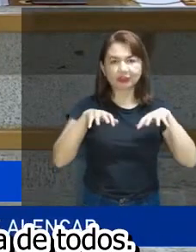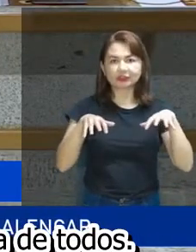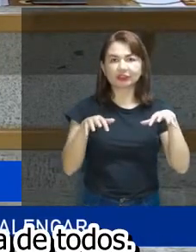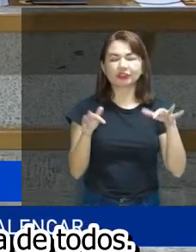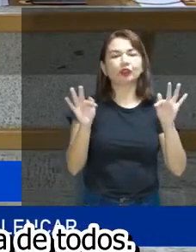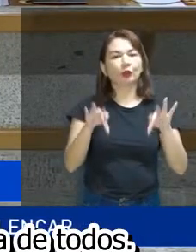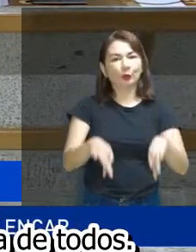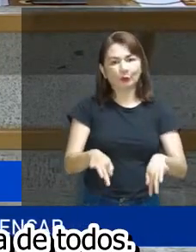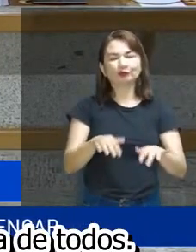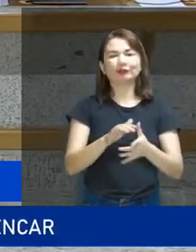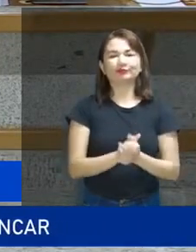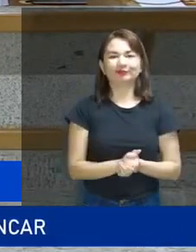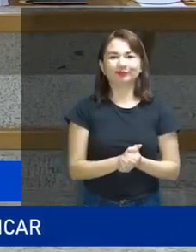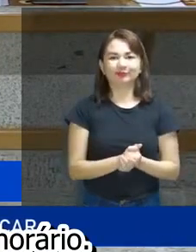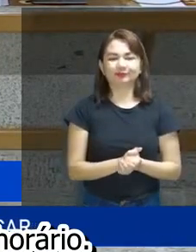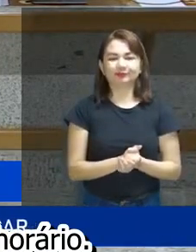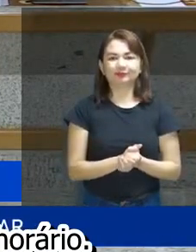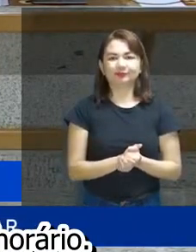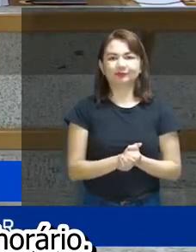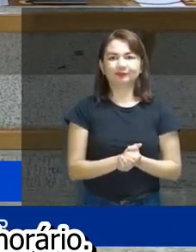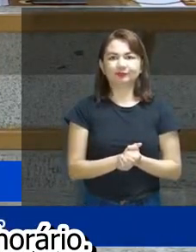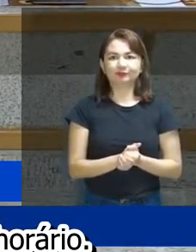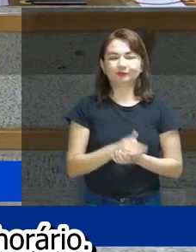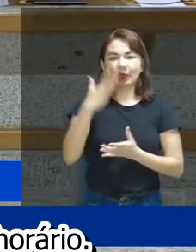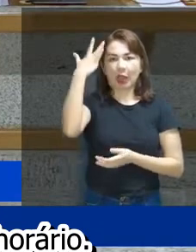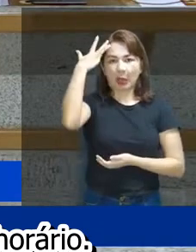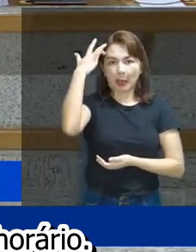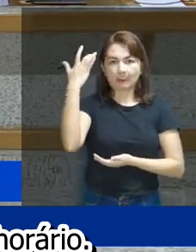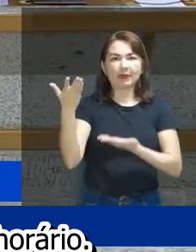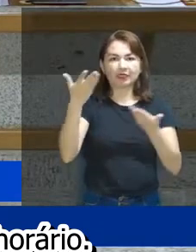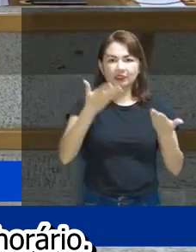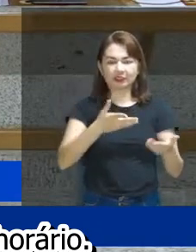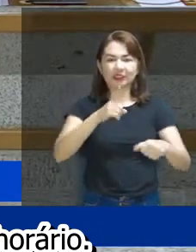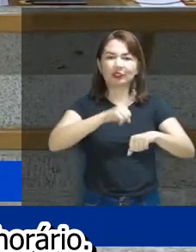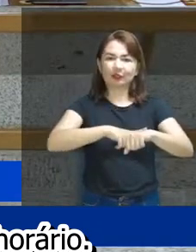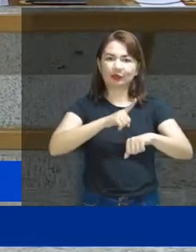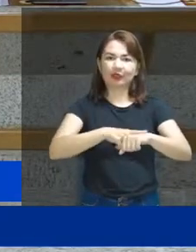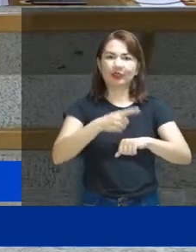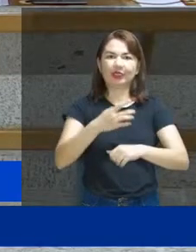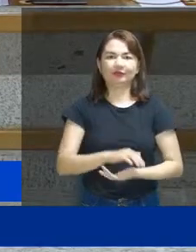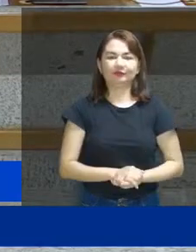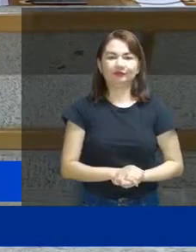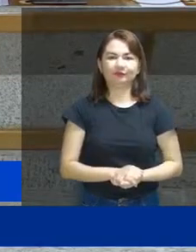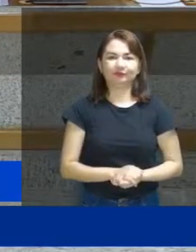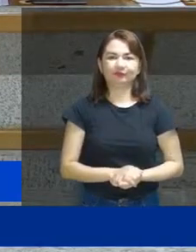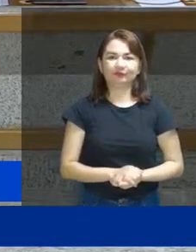sessão, agradecendo a presença de todos, convidando para amanhã, no mesmo horário.